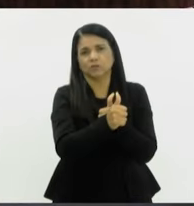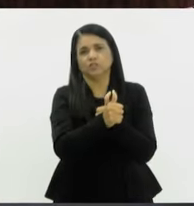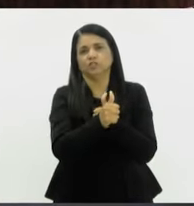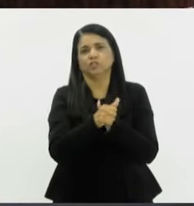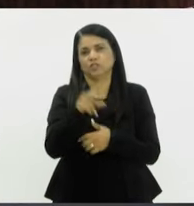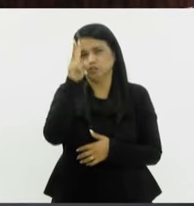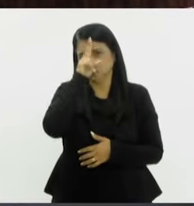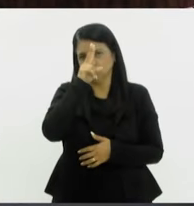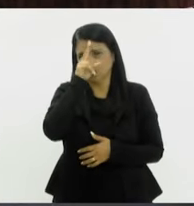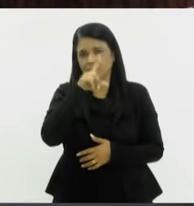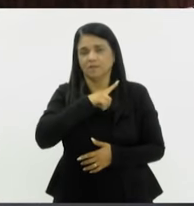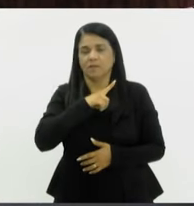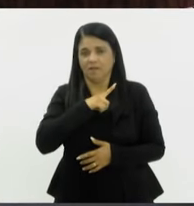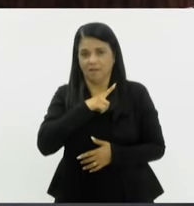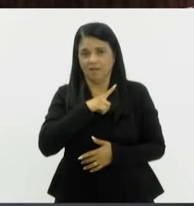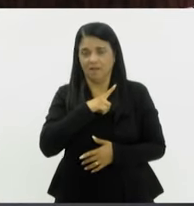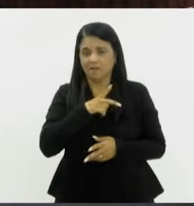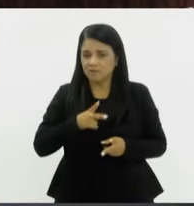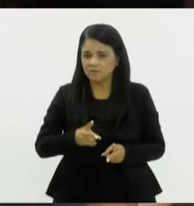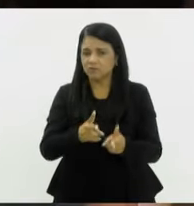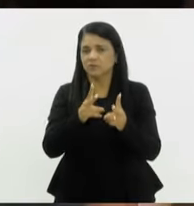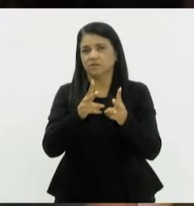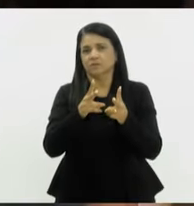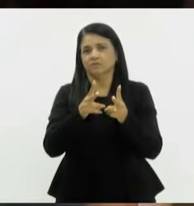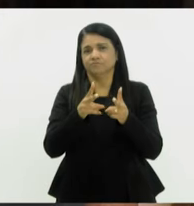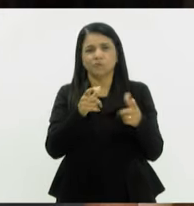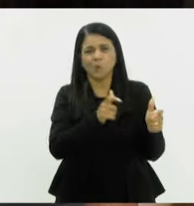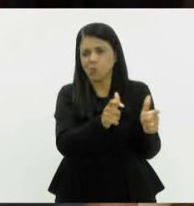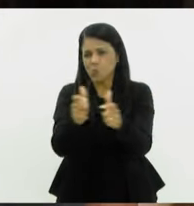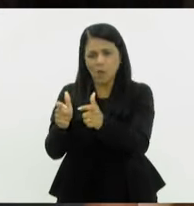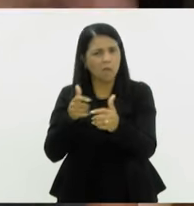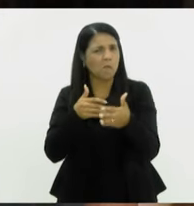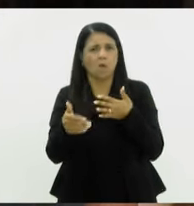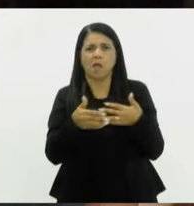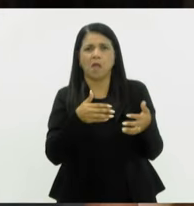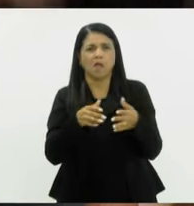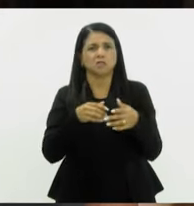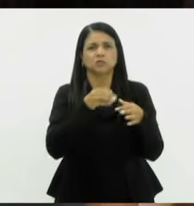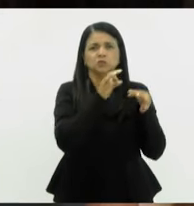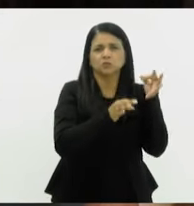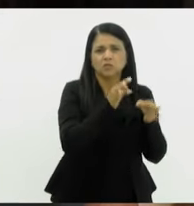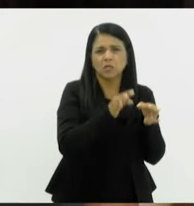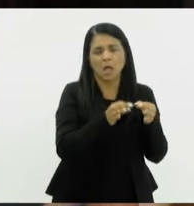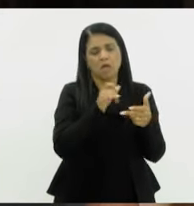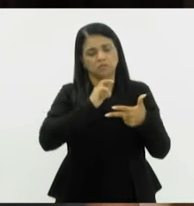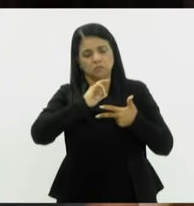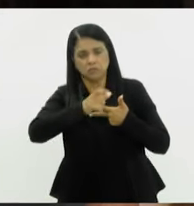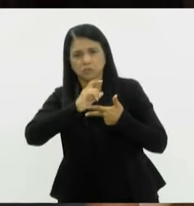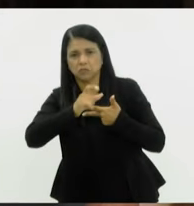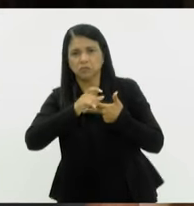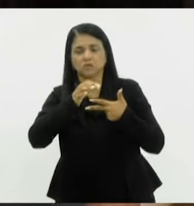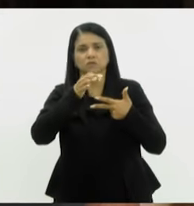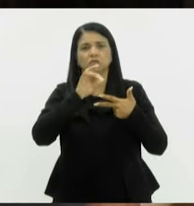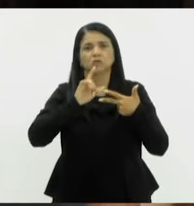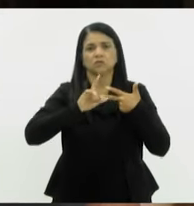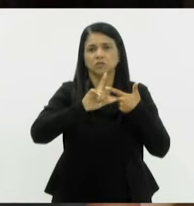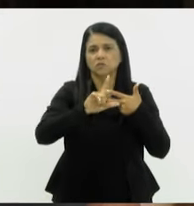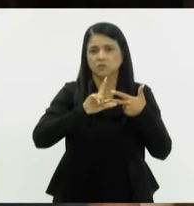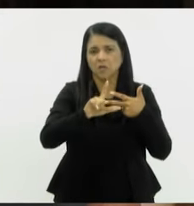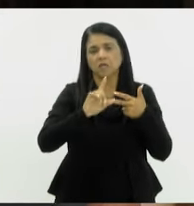e assim que nós vamos seguir em qualquer lugar onde a gente esteja no judiciário no legislativo no executivo no